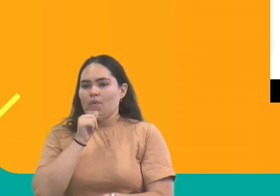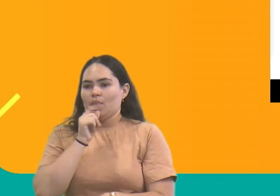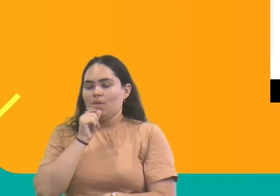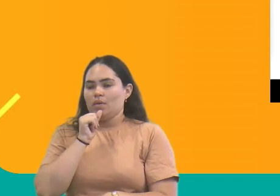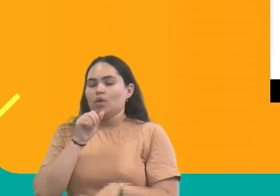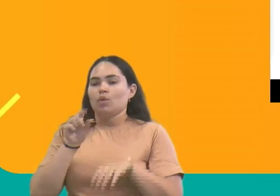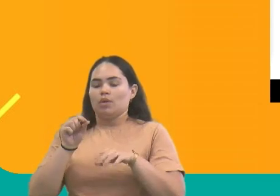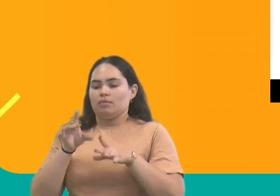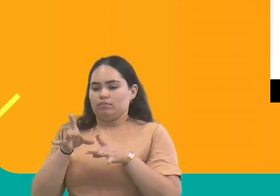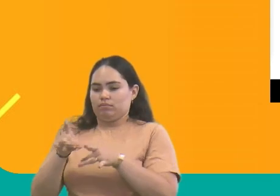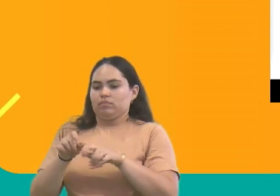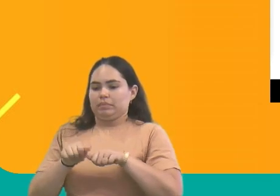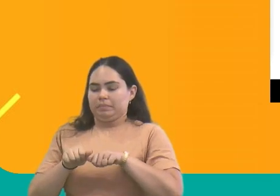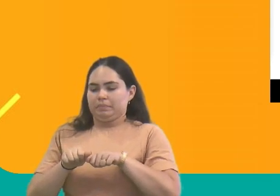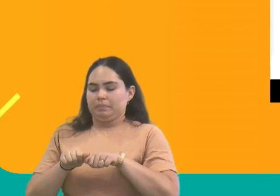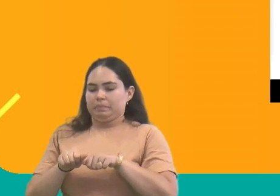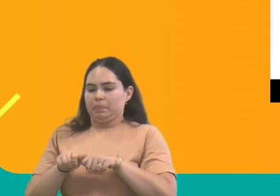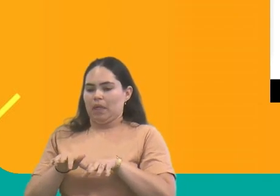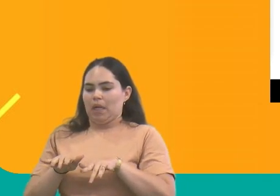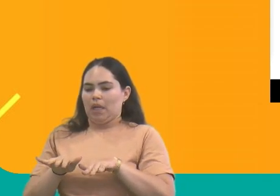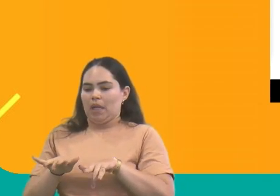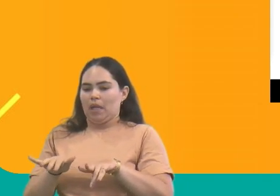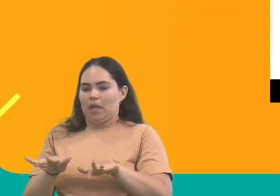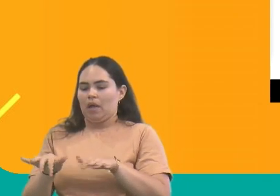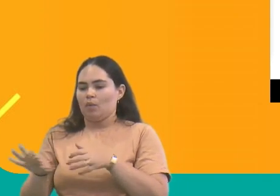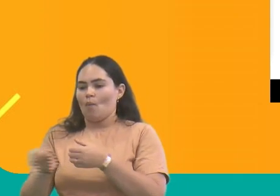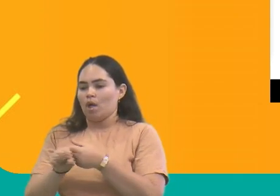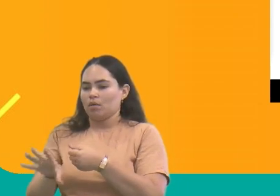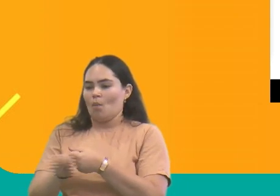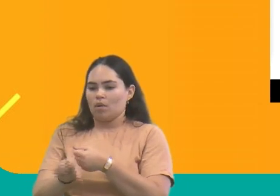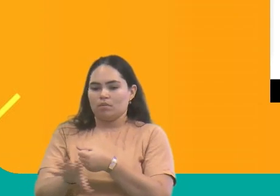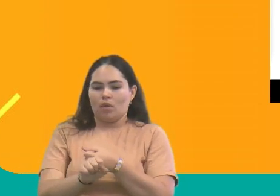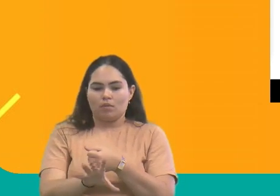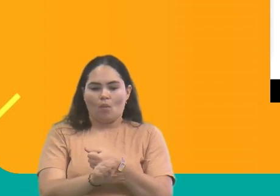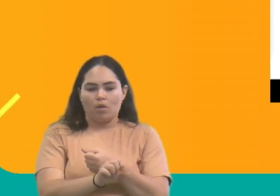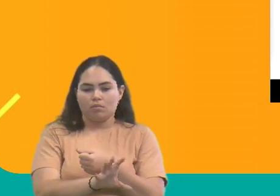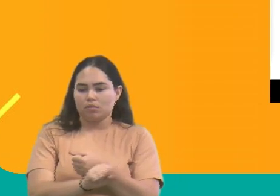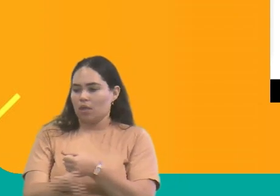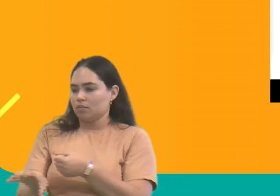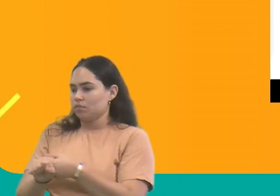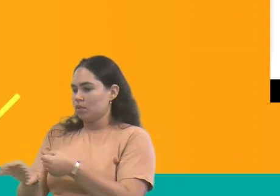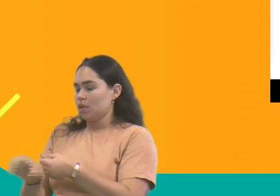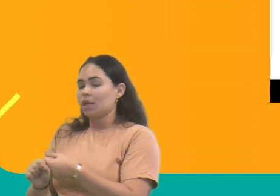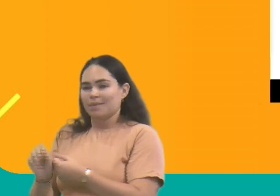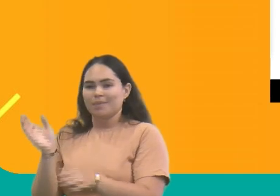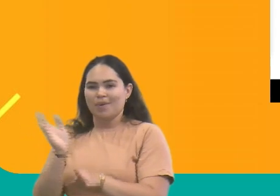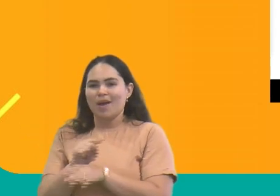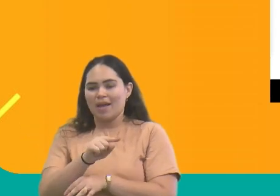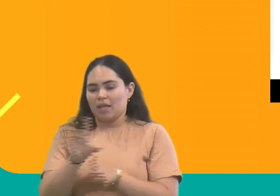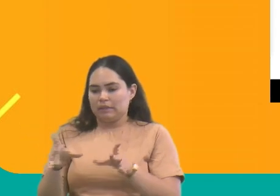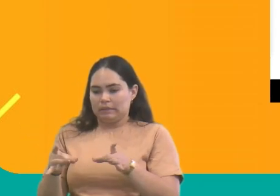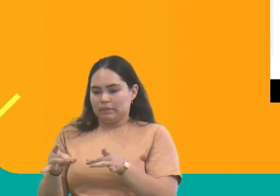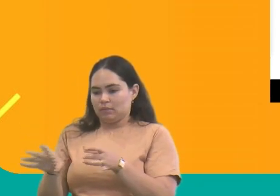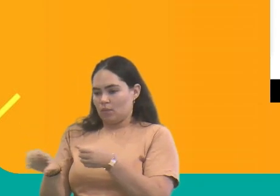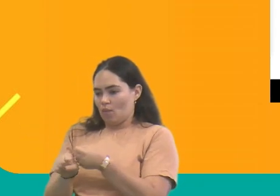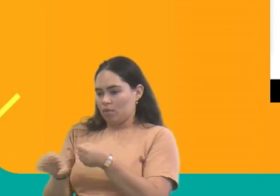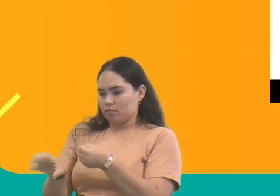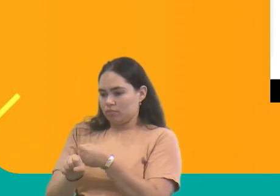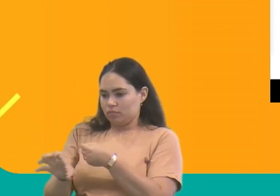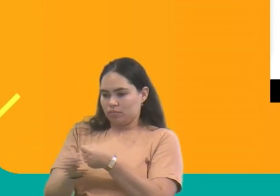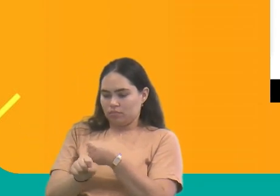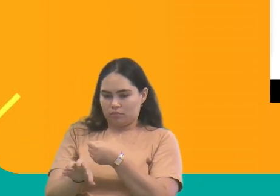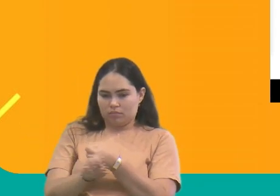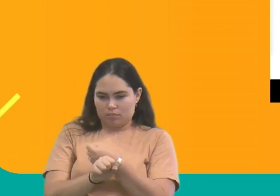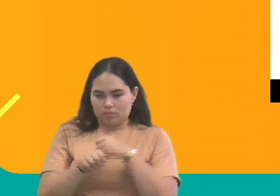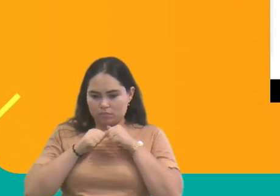começam a pregar nele. Com uma boa cearense, eu diria que ele é preguento. Por ele ser preguento, na hora que a gente